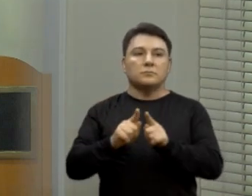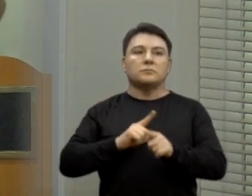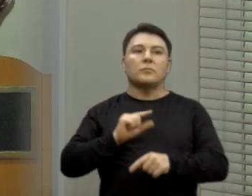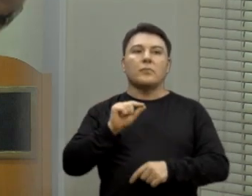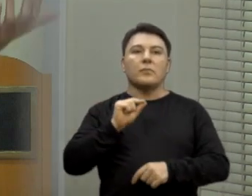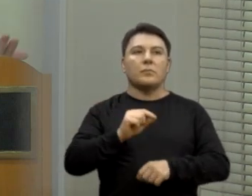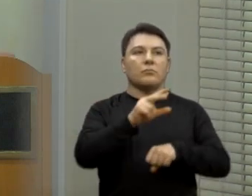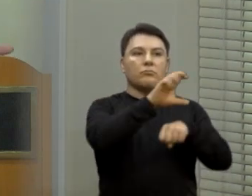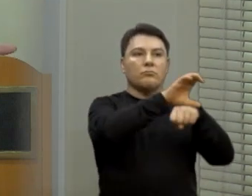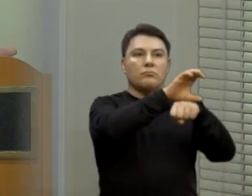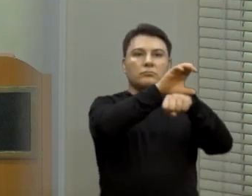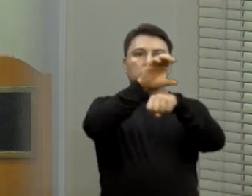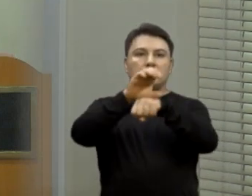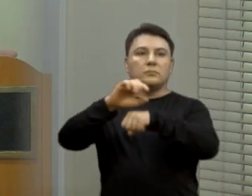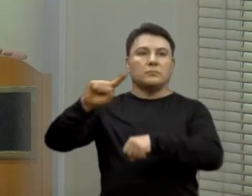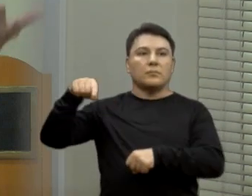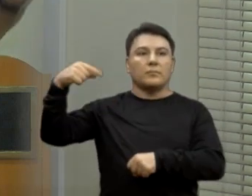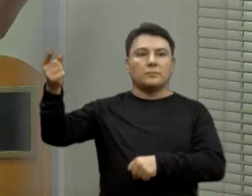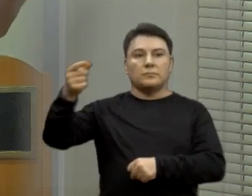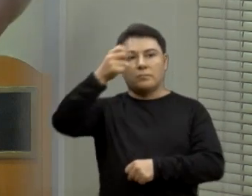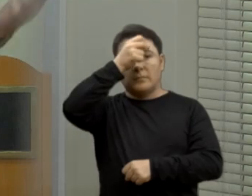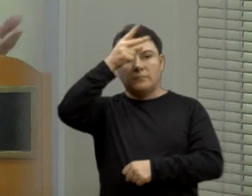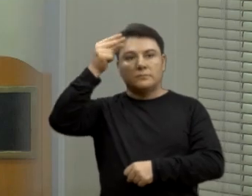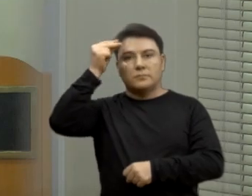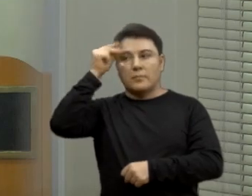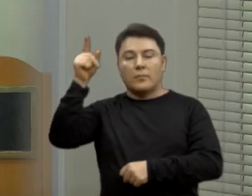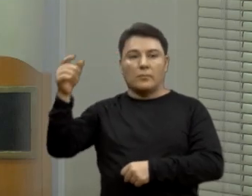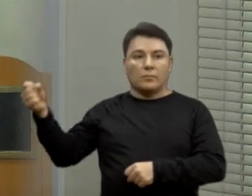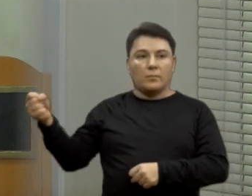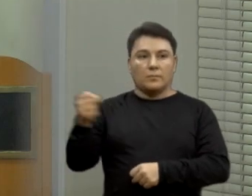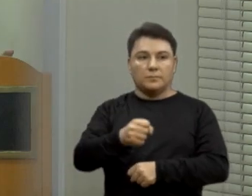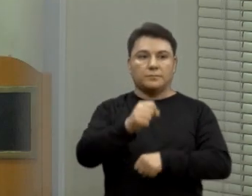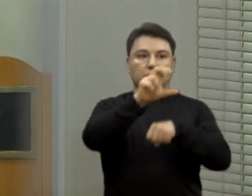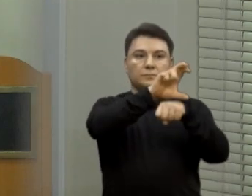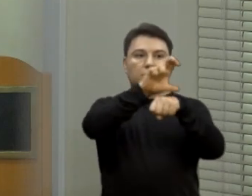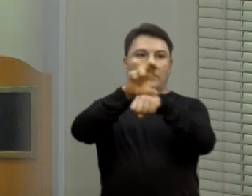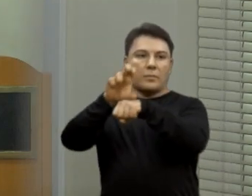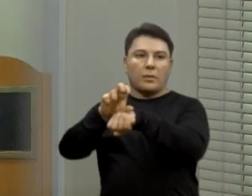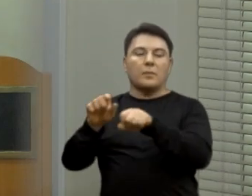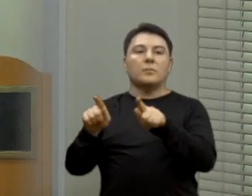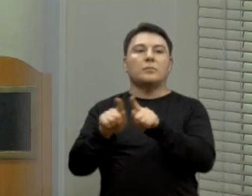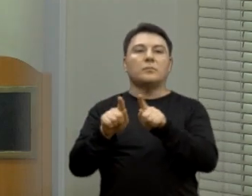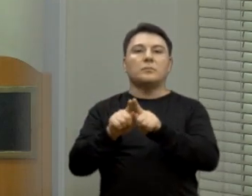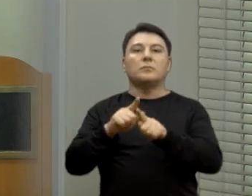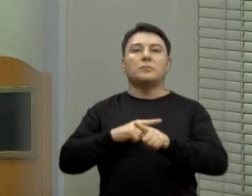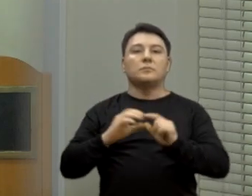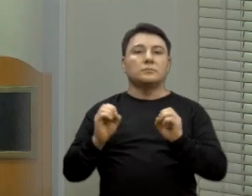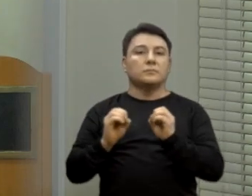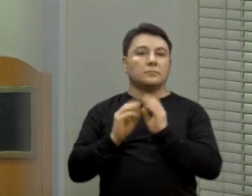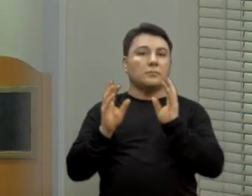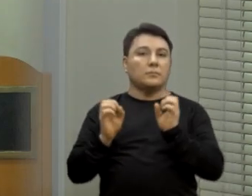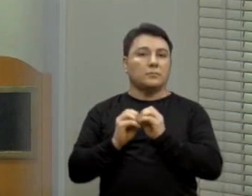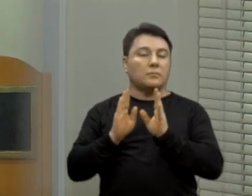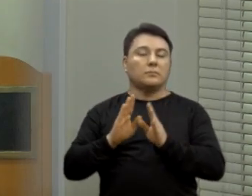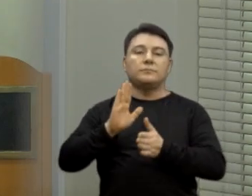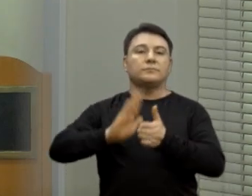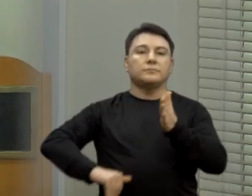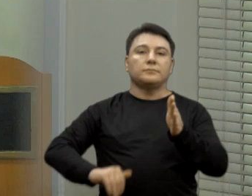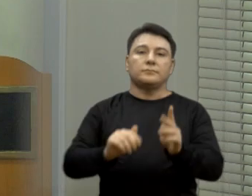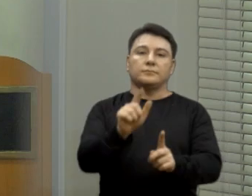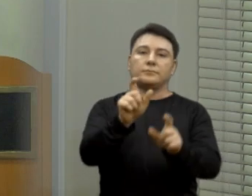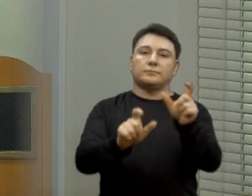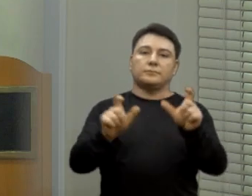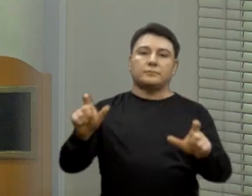cidade, para deixar para o próximo prefeito colocar de volta e falar, olha, foi o prefeito que colocou, e retirou as horas extras dos